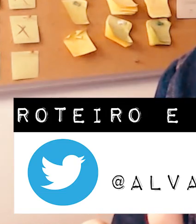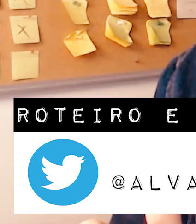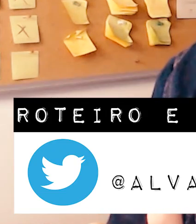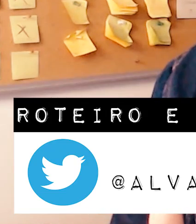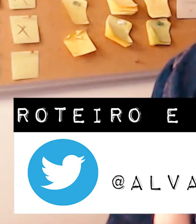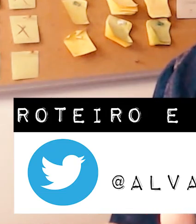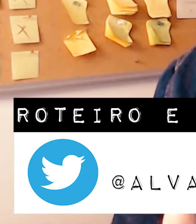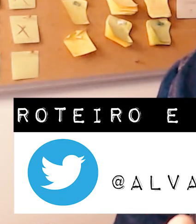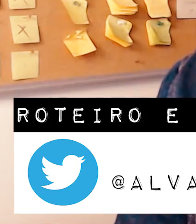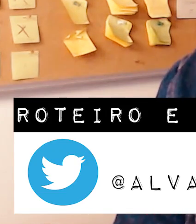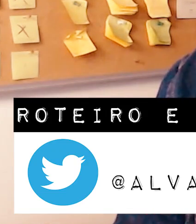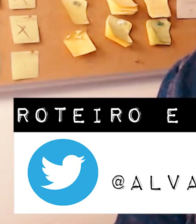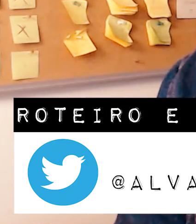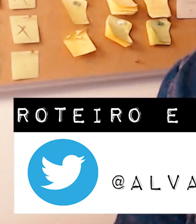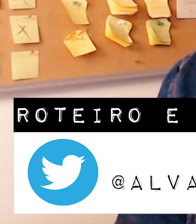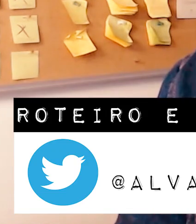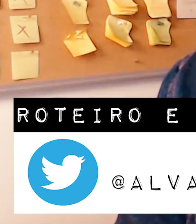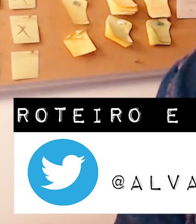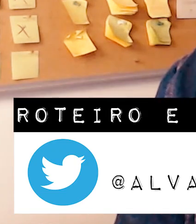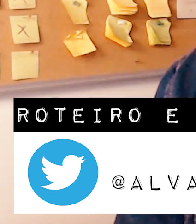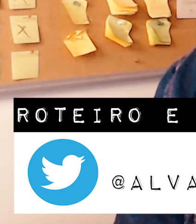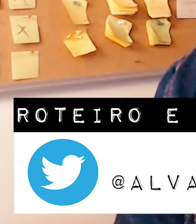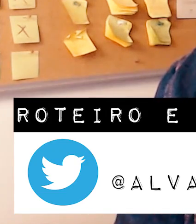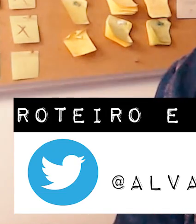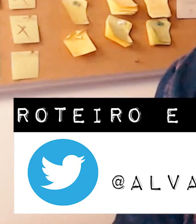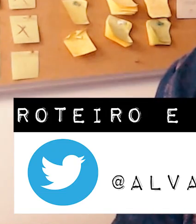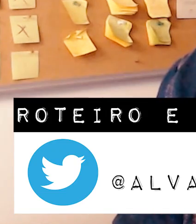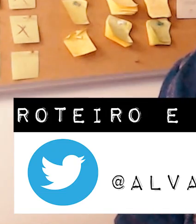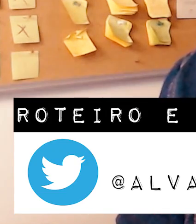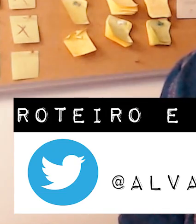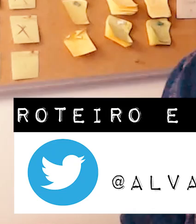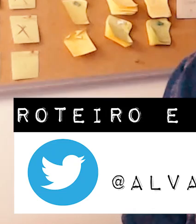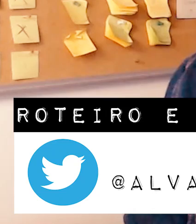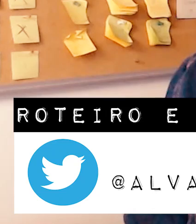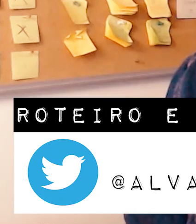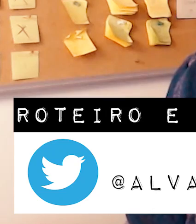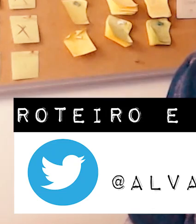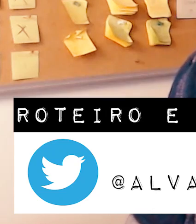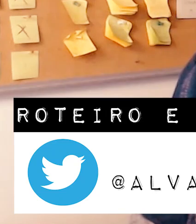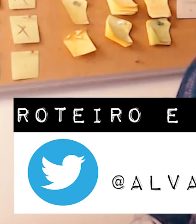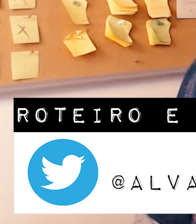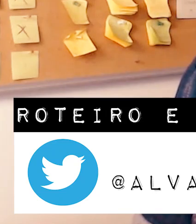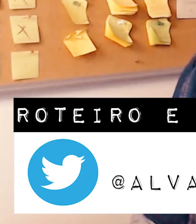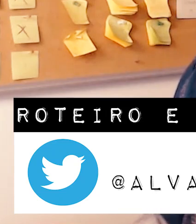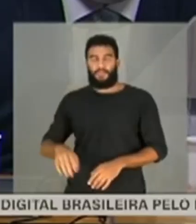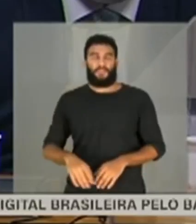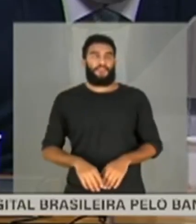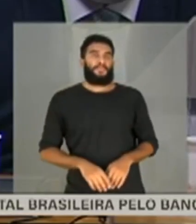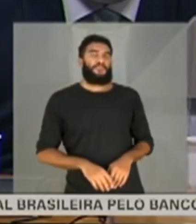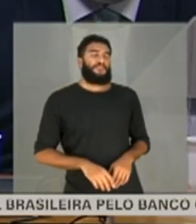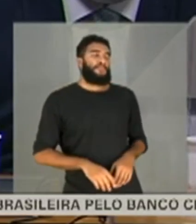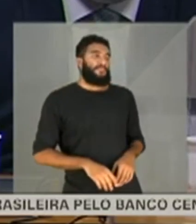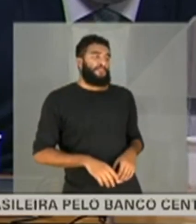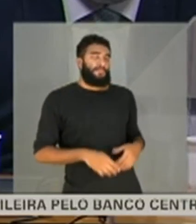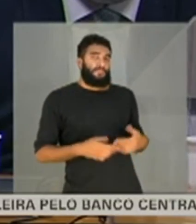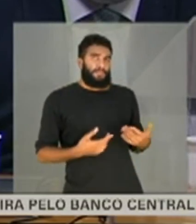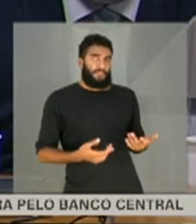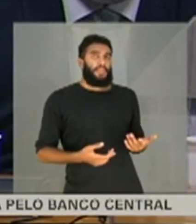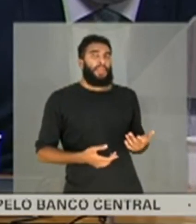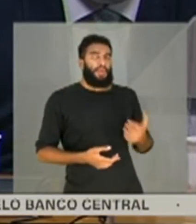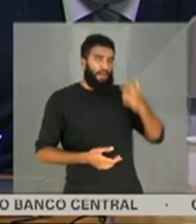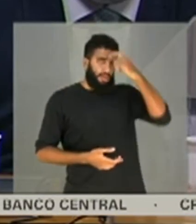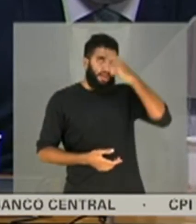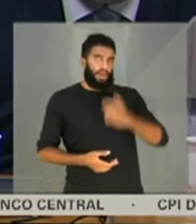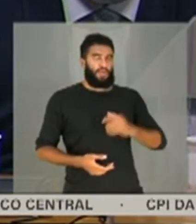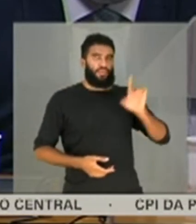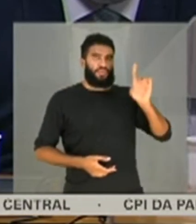outros esquemas. Só que ele não estava assim muito a fim de colaborar. O Max, da Precisa. Eu vou exercer o